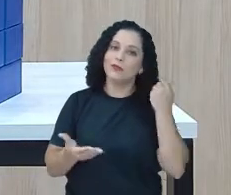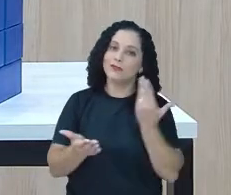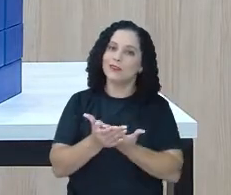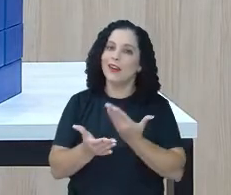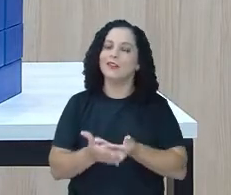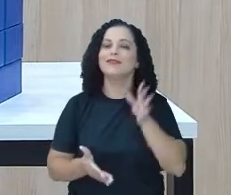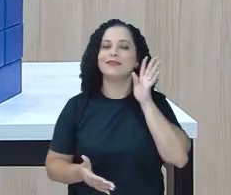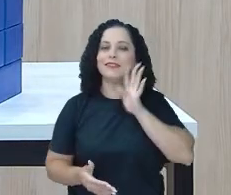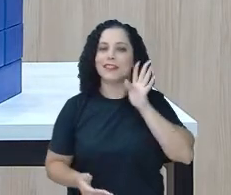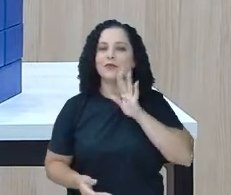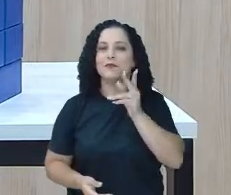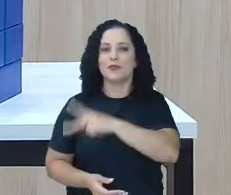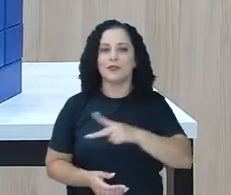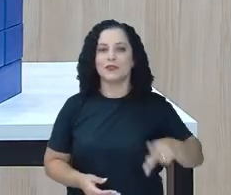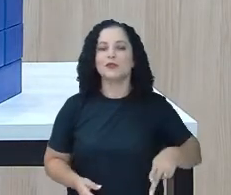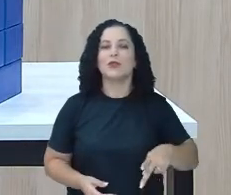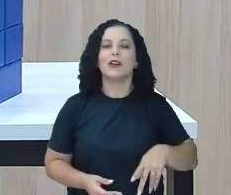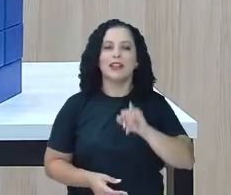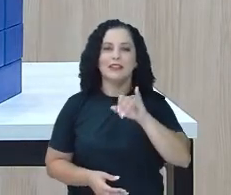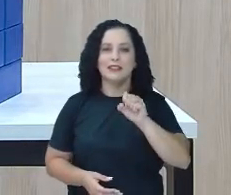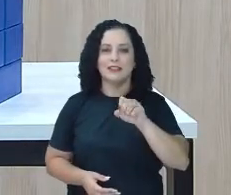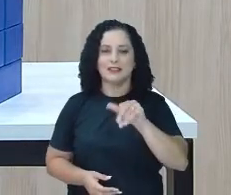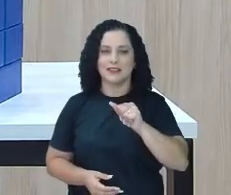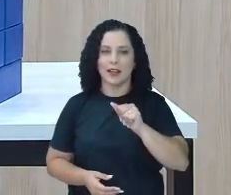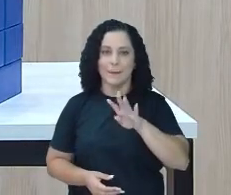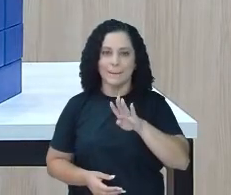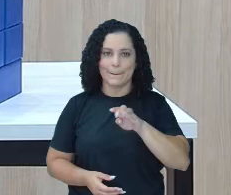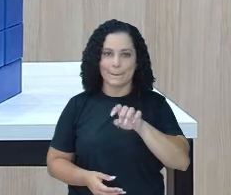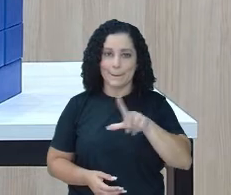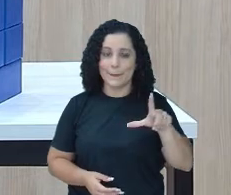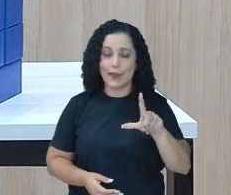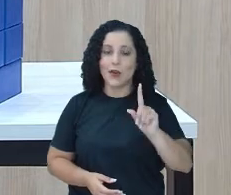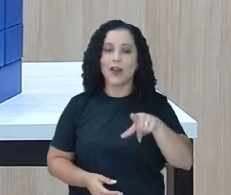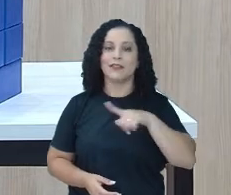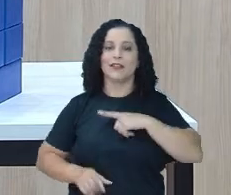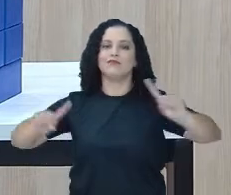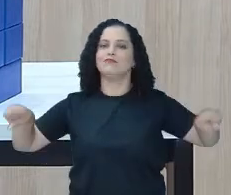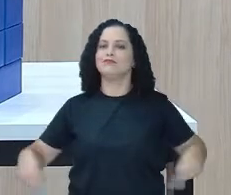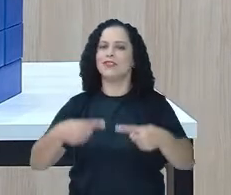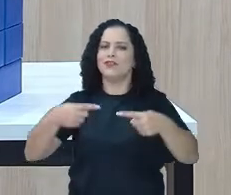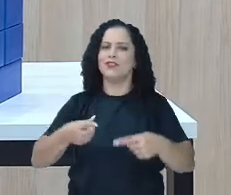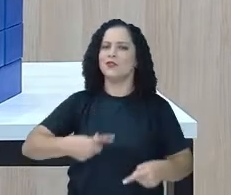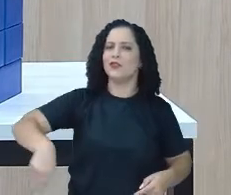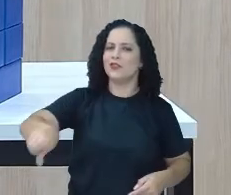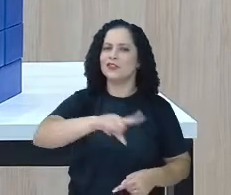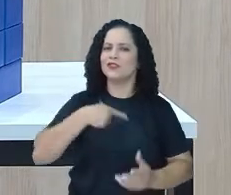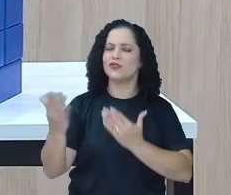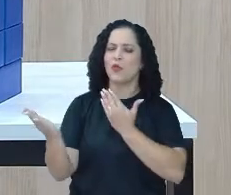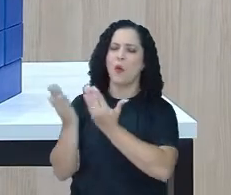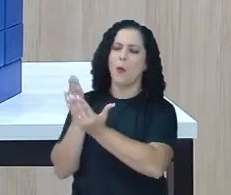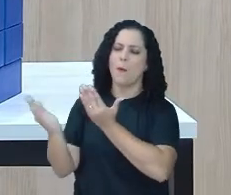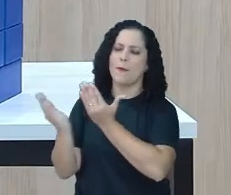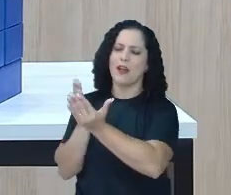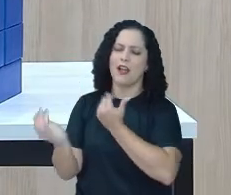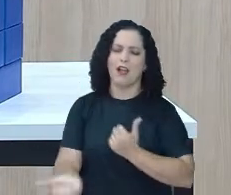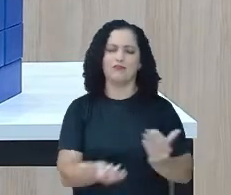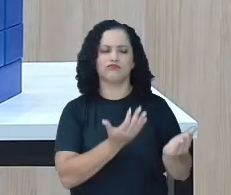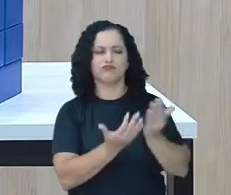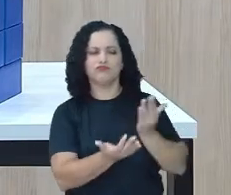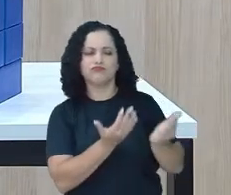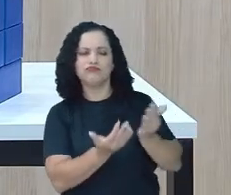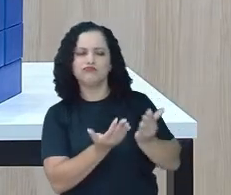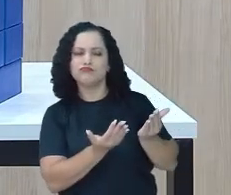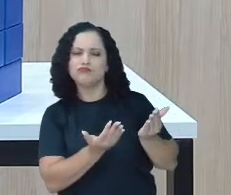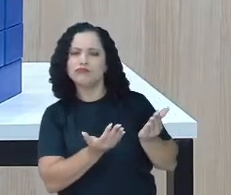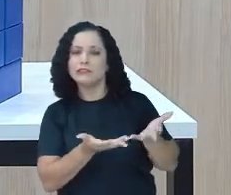super legal, né? A professora Isabel acompanhando aqui. A gente lançou um desafio no momento para que vocês comparassem as faces opostas. E